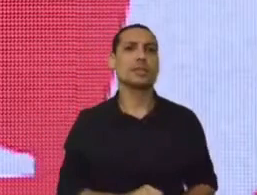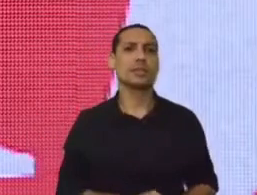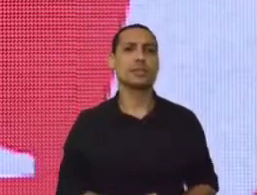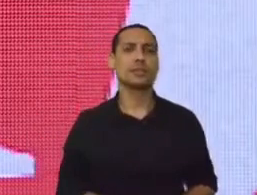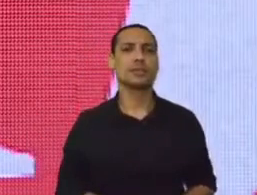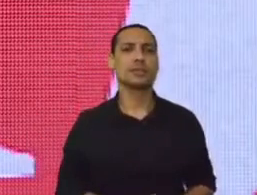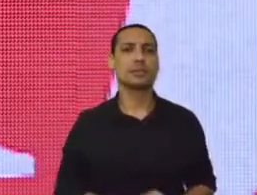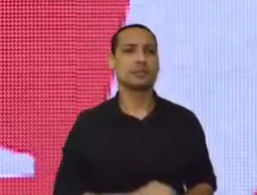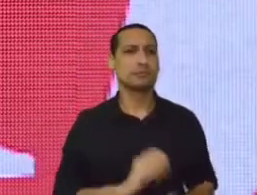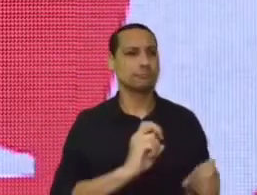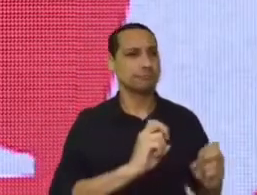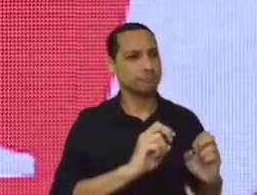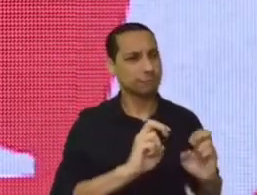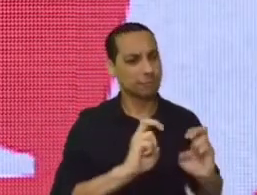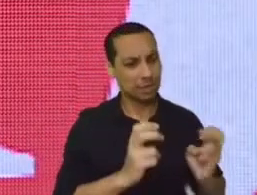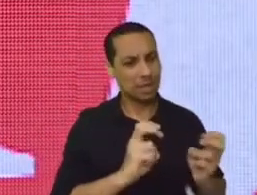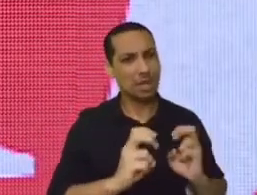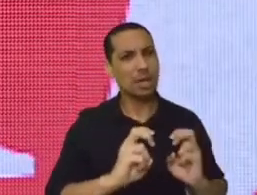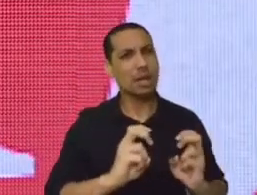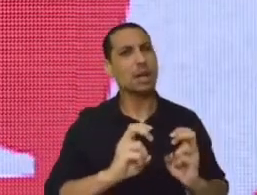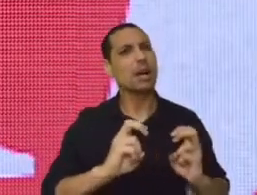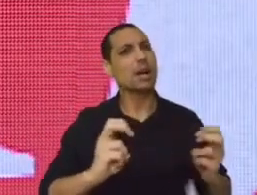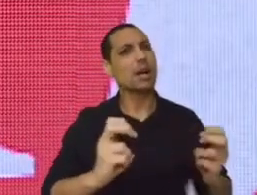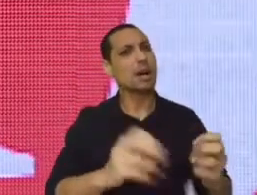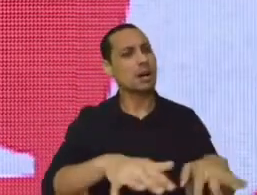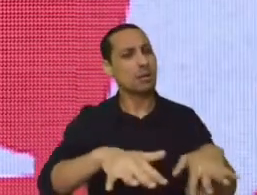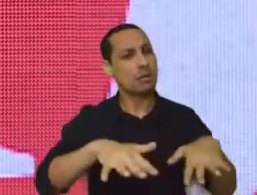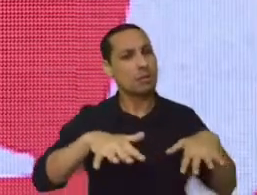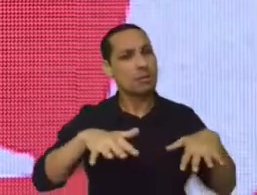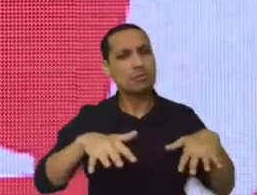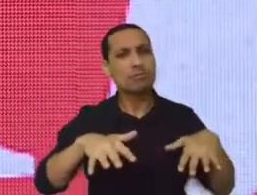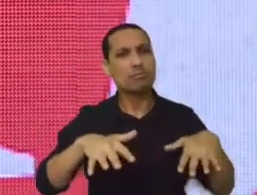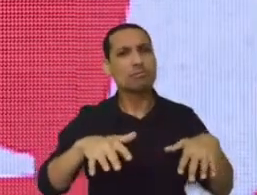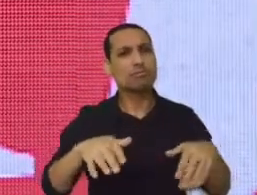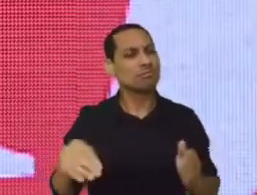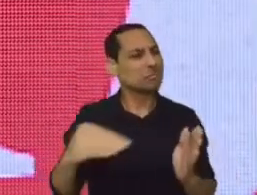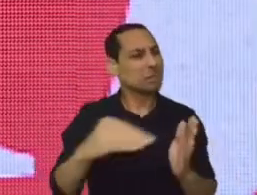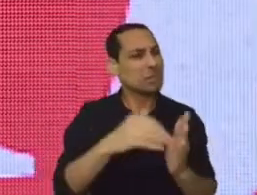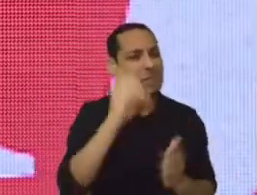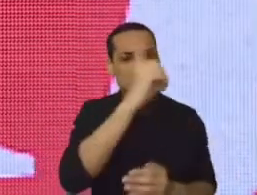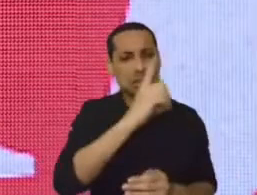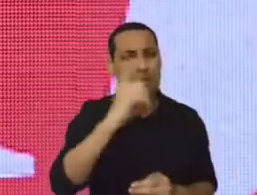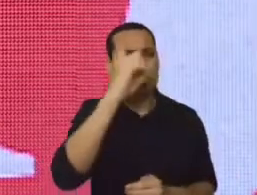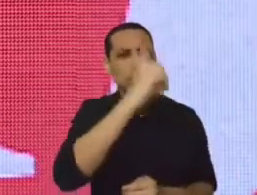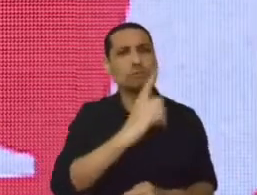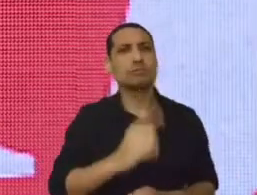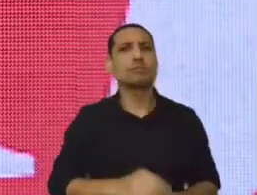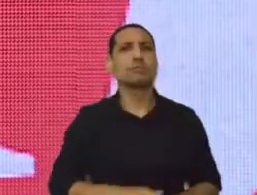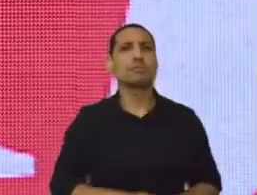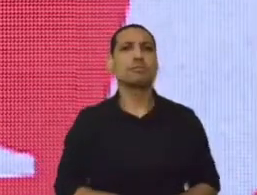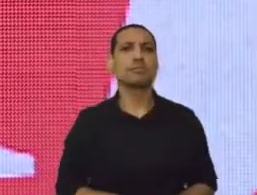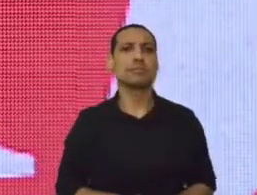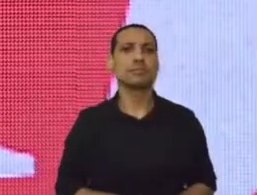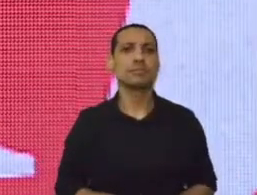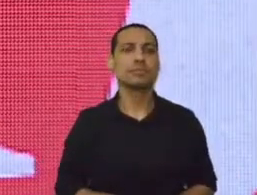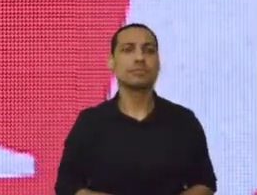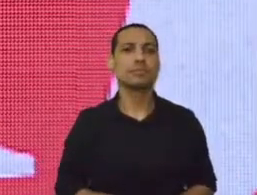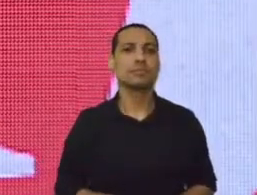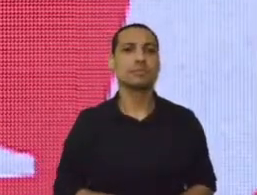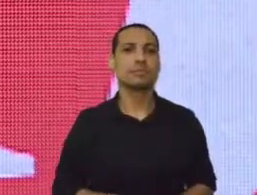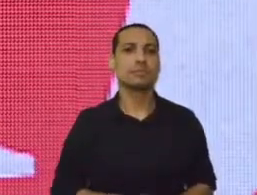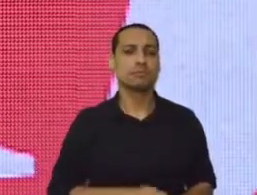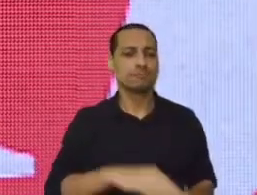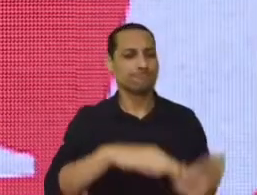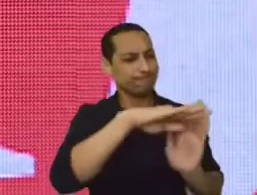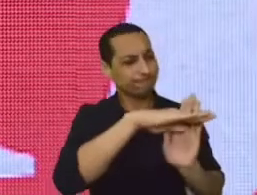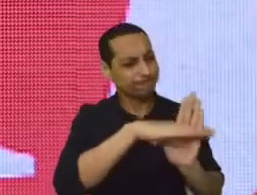mesas, são palestrantes muito qualificados, que gentilmente abriram, né, um espaço na sua agenda para atender o pedido da CUT.